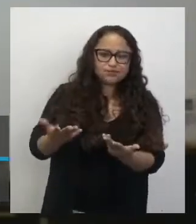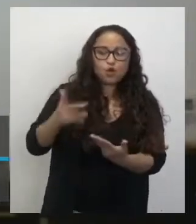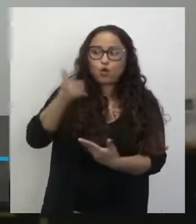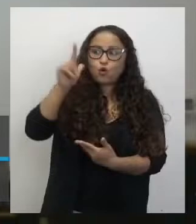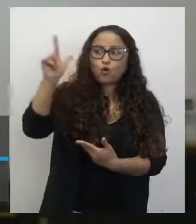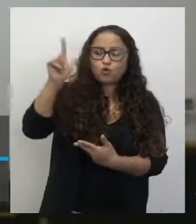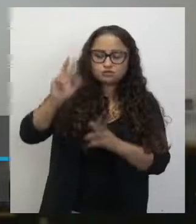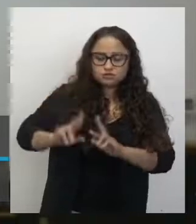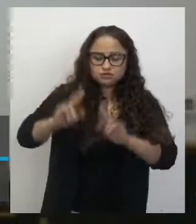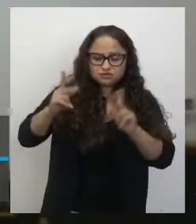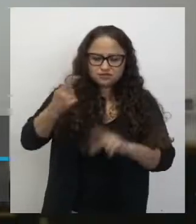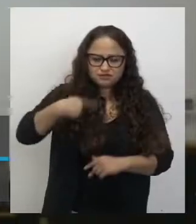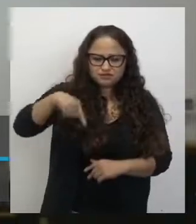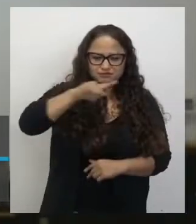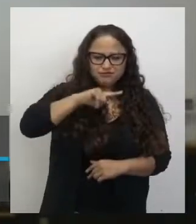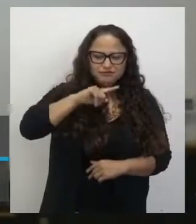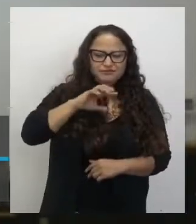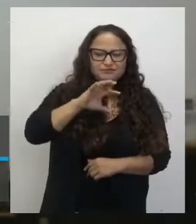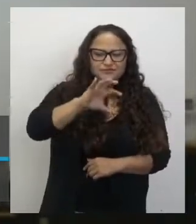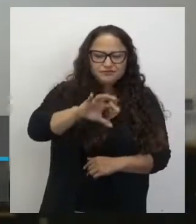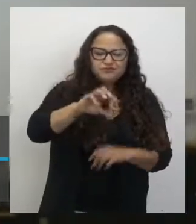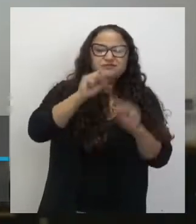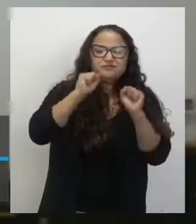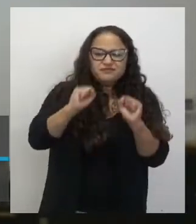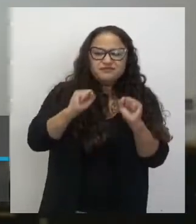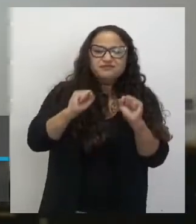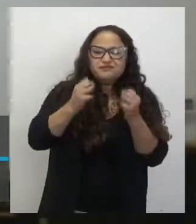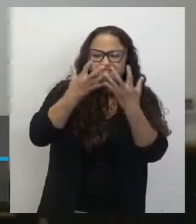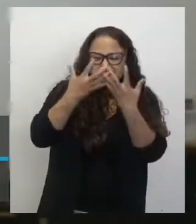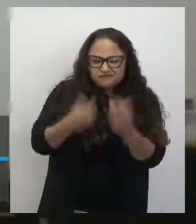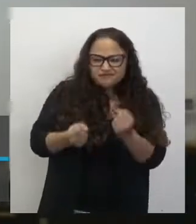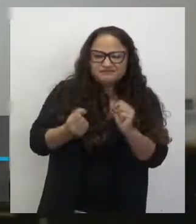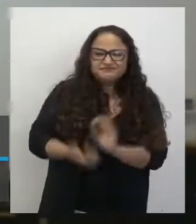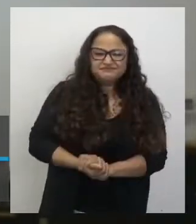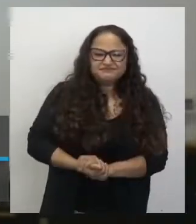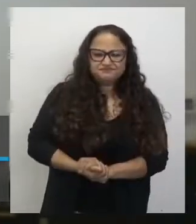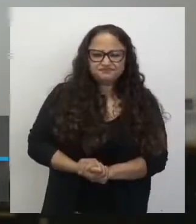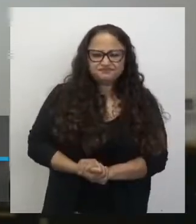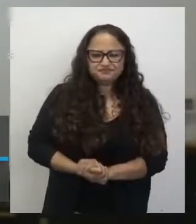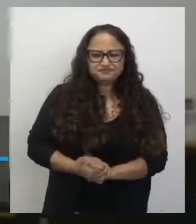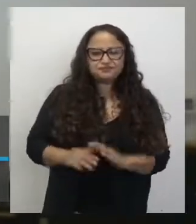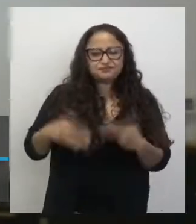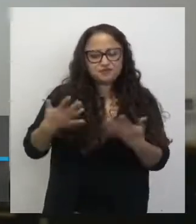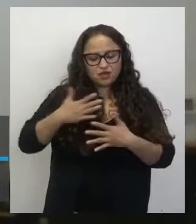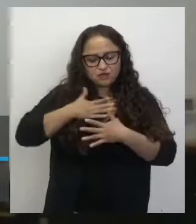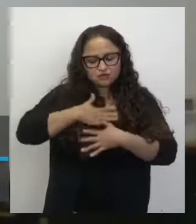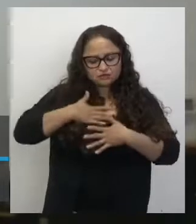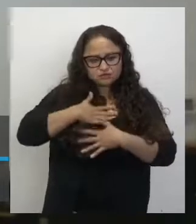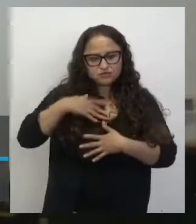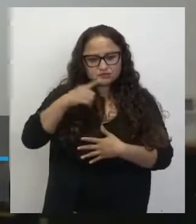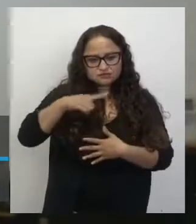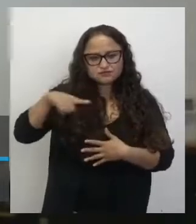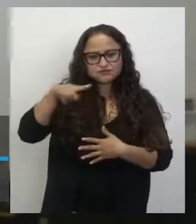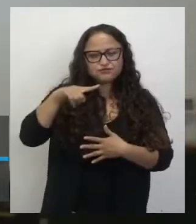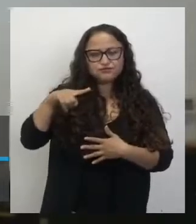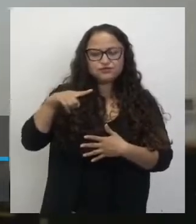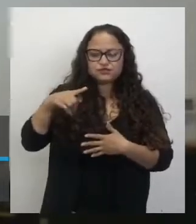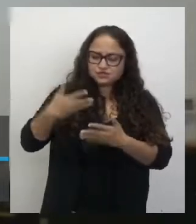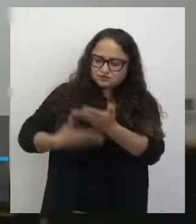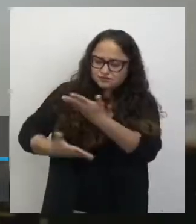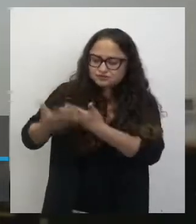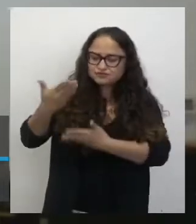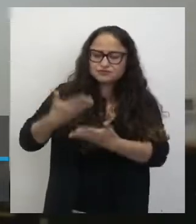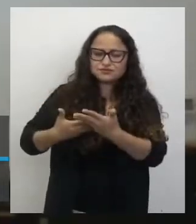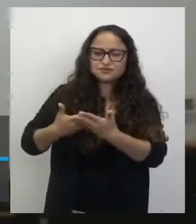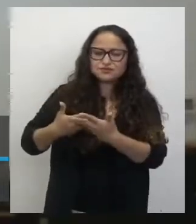das nossas e que só assim eles podem se afirmar como grupo, tá? Então, eu gostaria que você pudesse também dar uma palavrinha para mim, falar